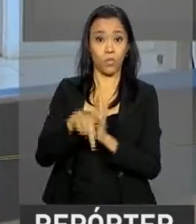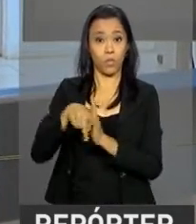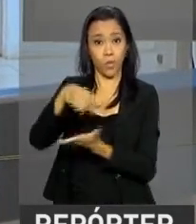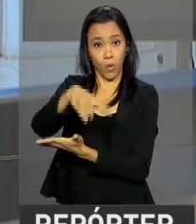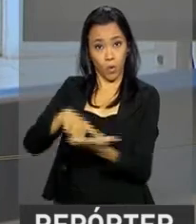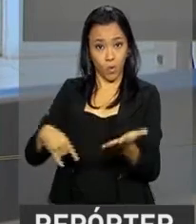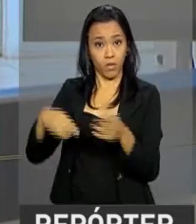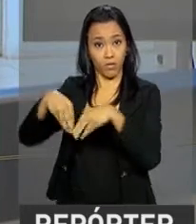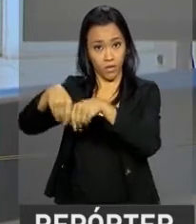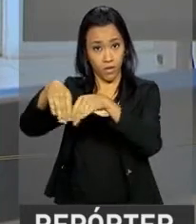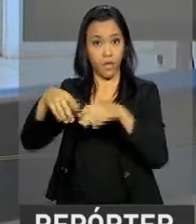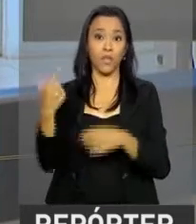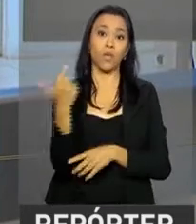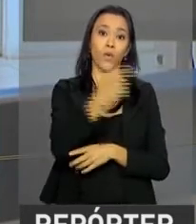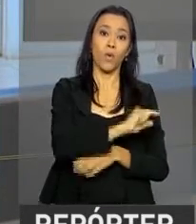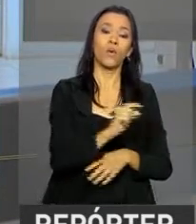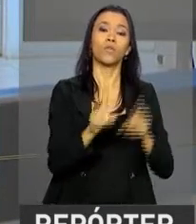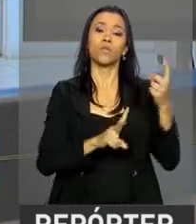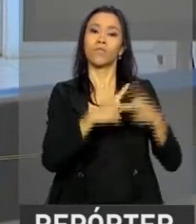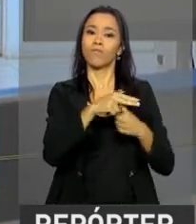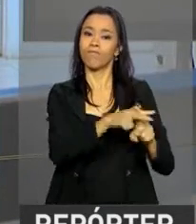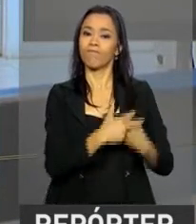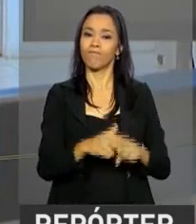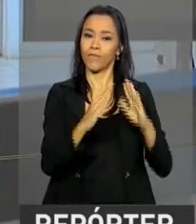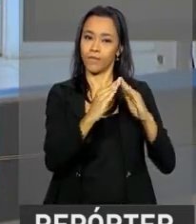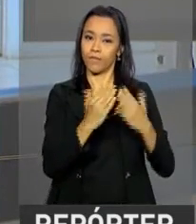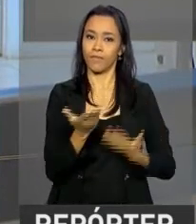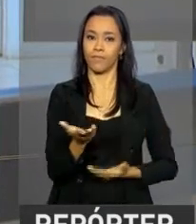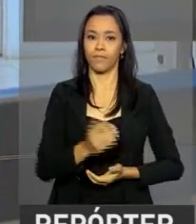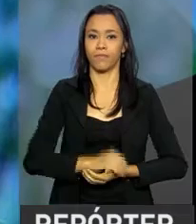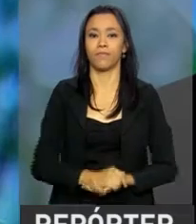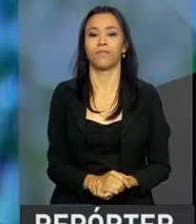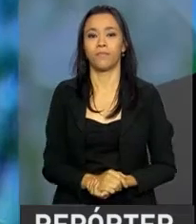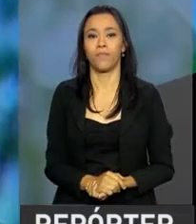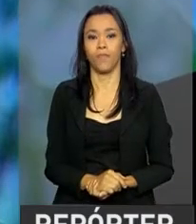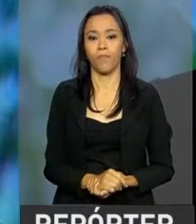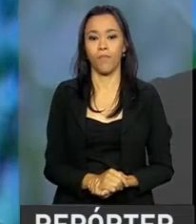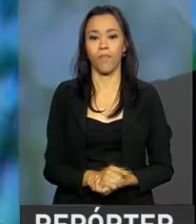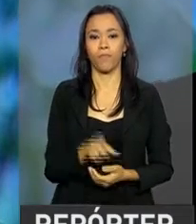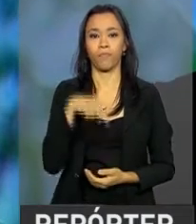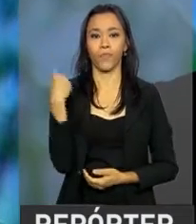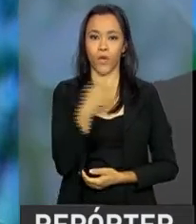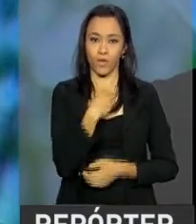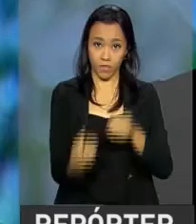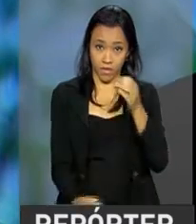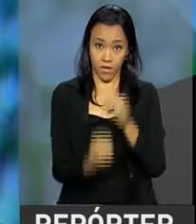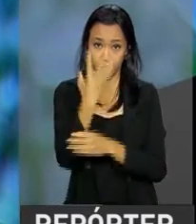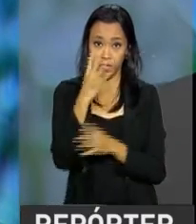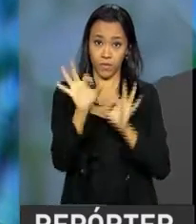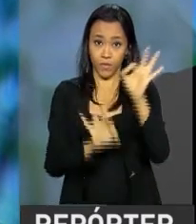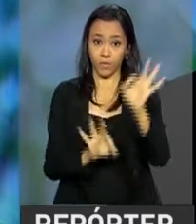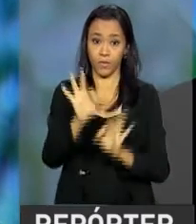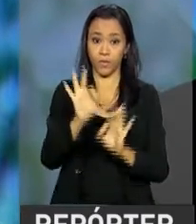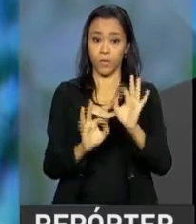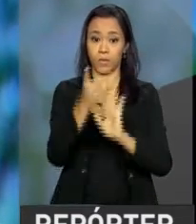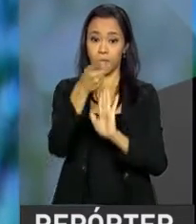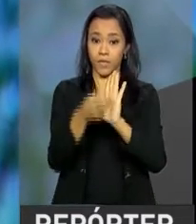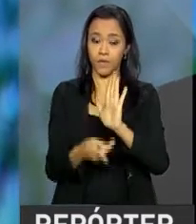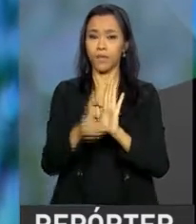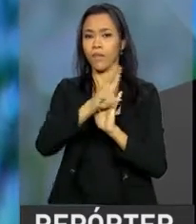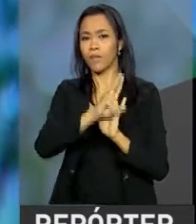e outro para a reforma de imóveis nós estamos lançando um plano que vai regularizar